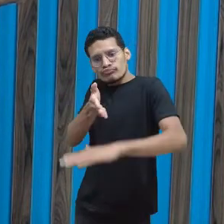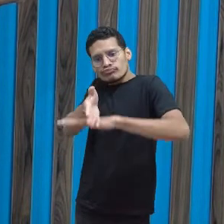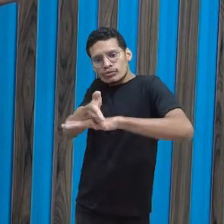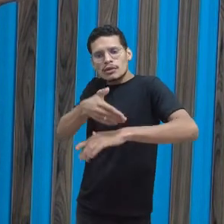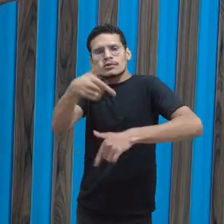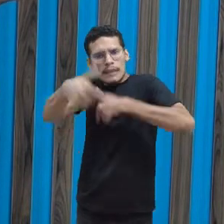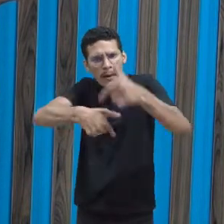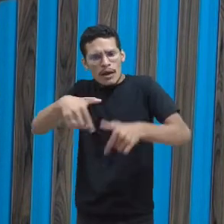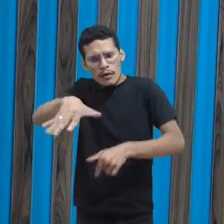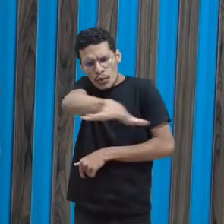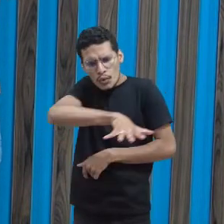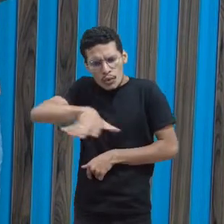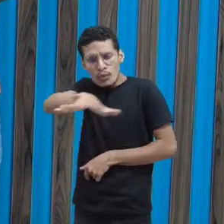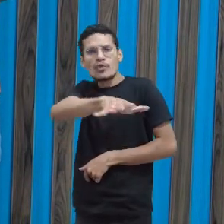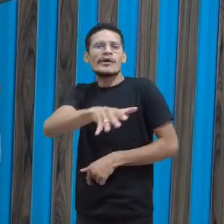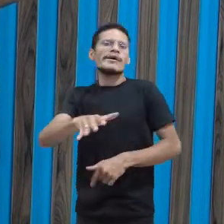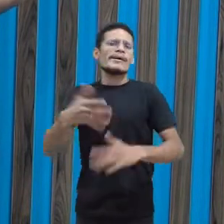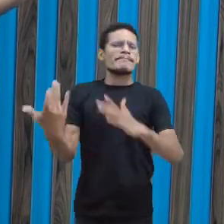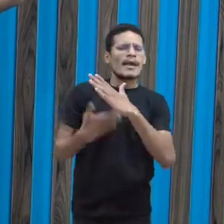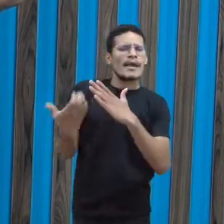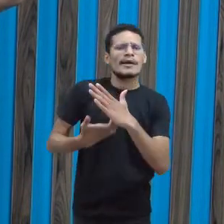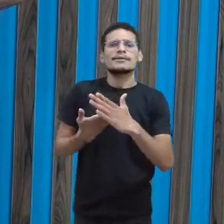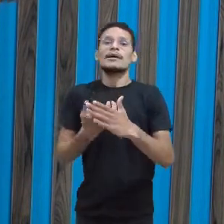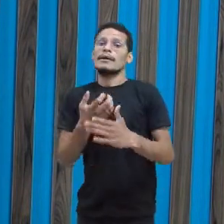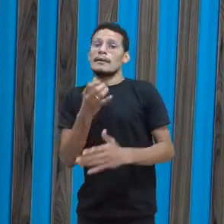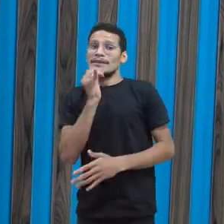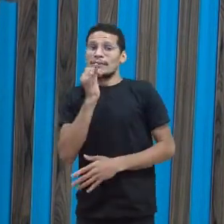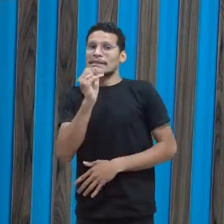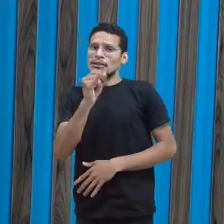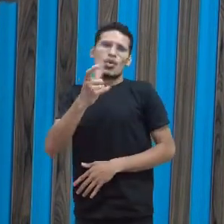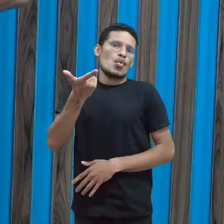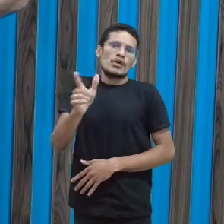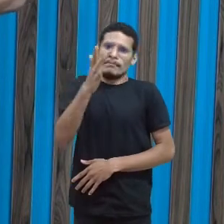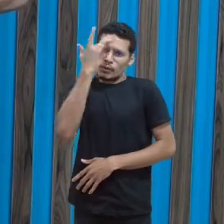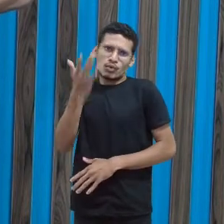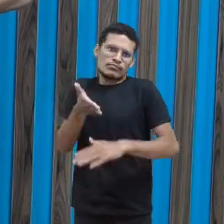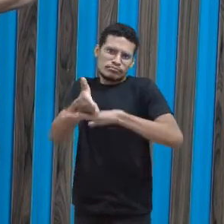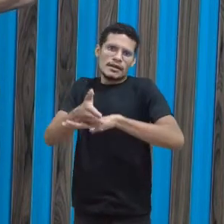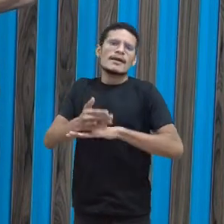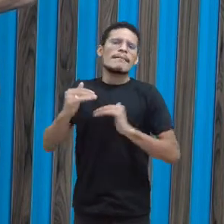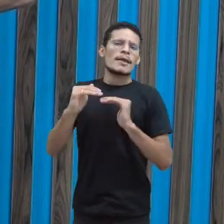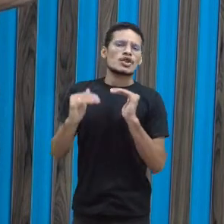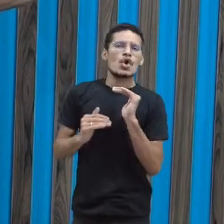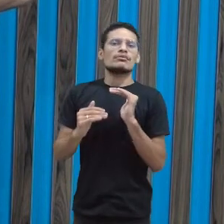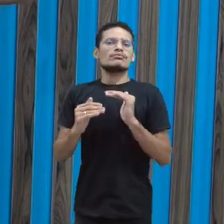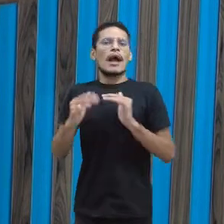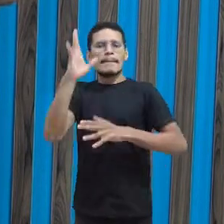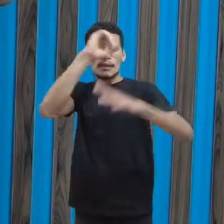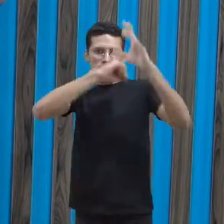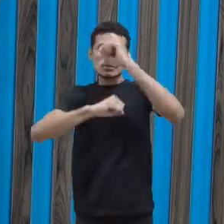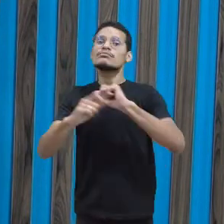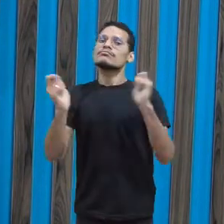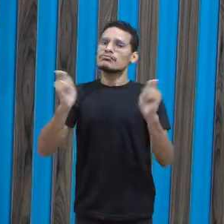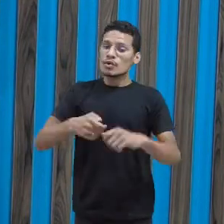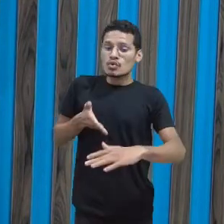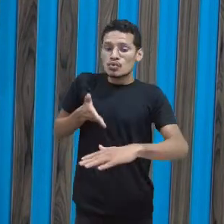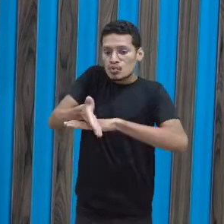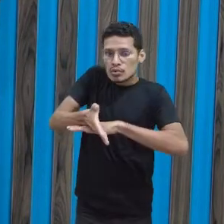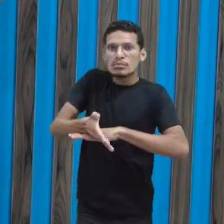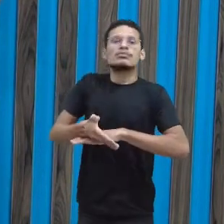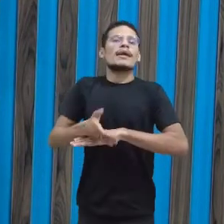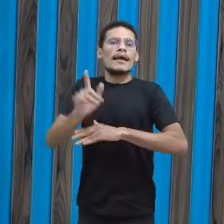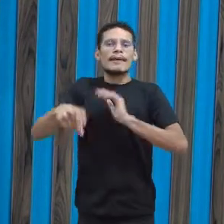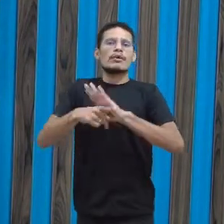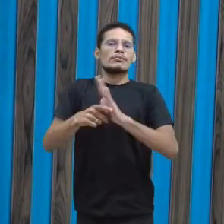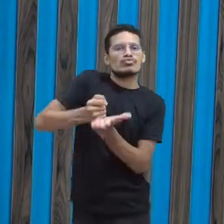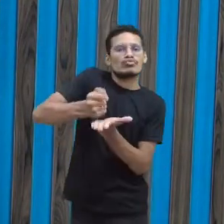ingressarem. Se alguém ainda não já entrou como menor aprendiz, que a gente vai estudar nas próximas aulas, já é com essa carteira digital. Tá